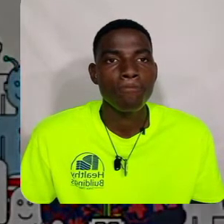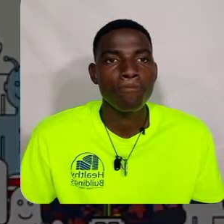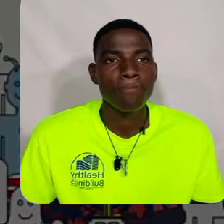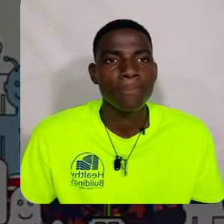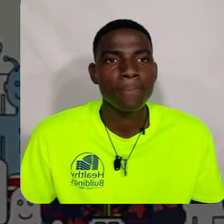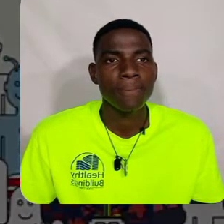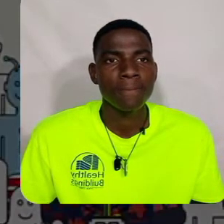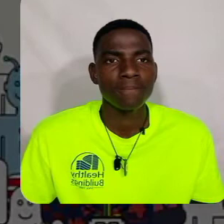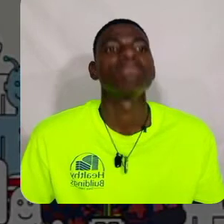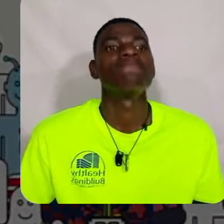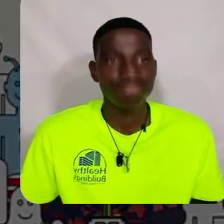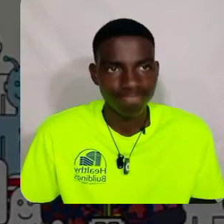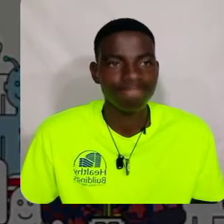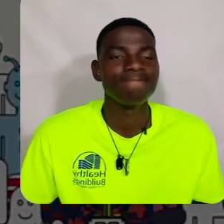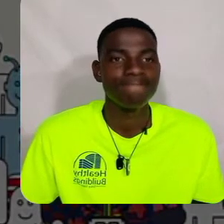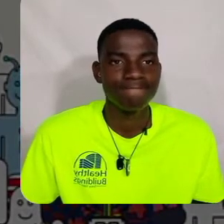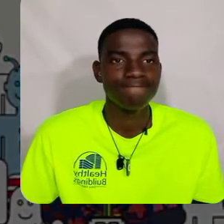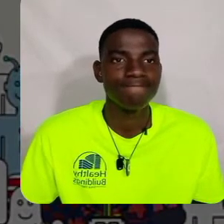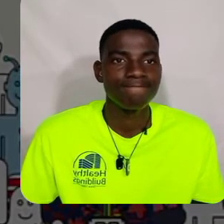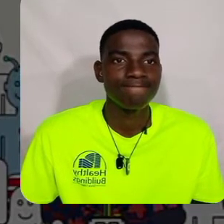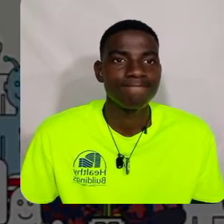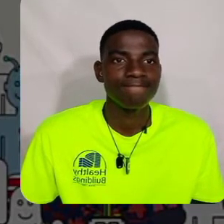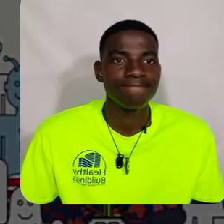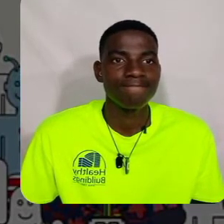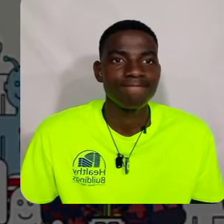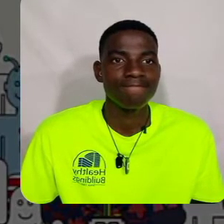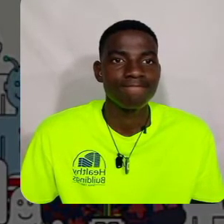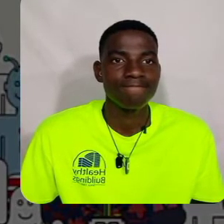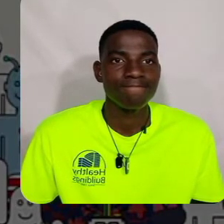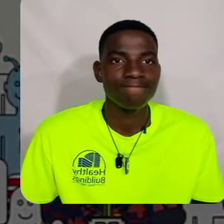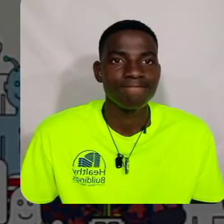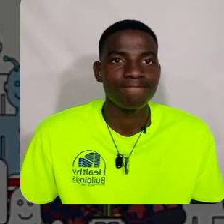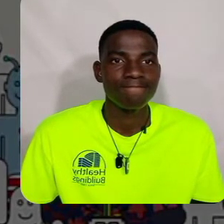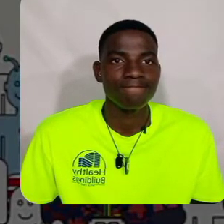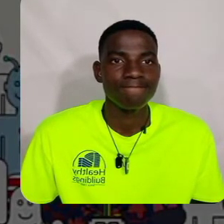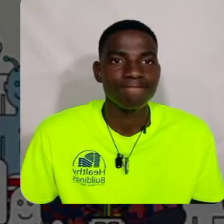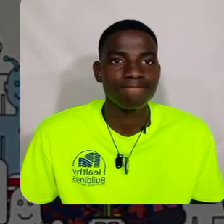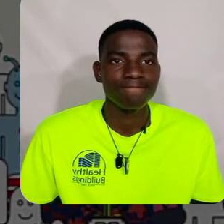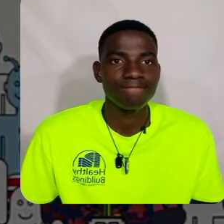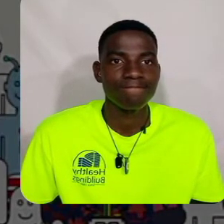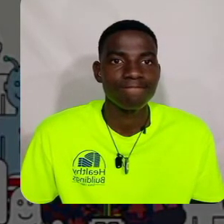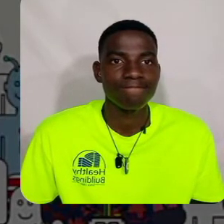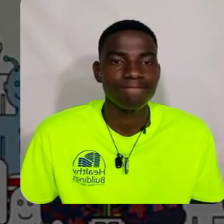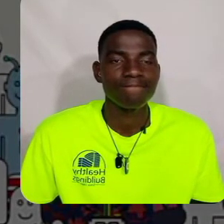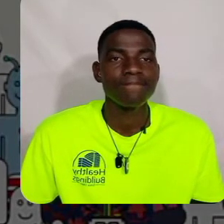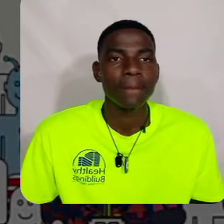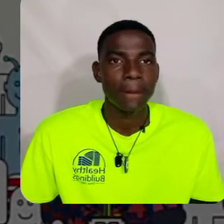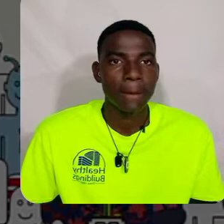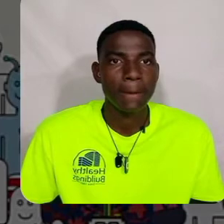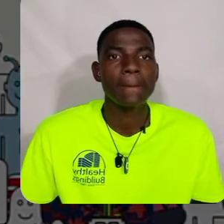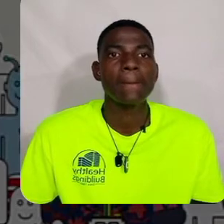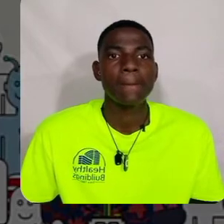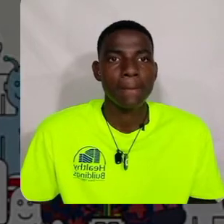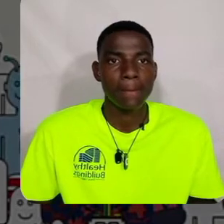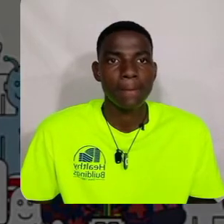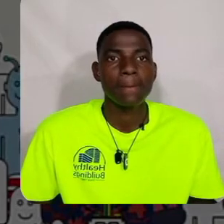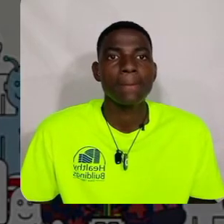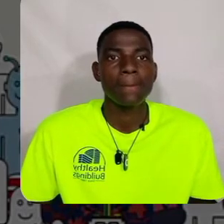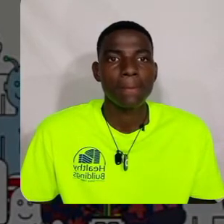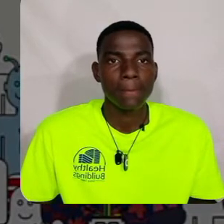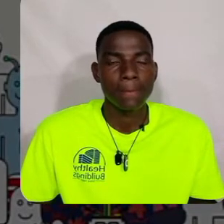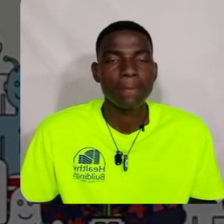funciona o seu próprio país. Eu confesso que eu já me embolei muito também. Deputado federal, estadual, senador, vereador,